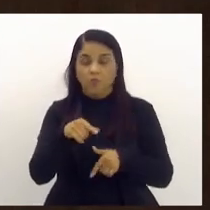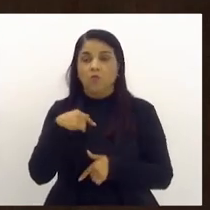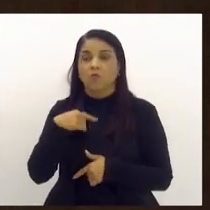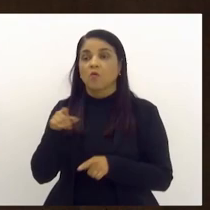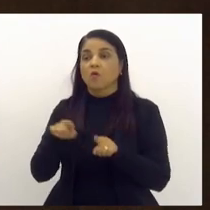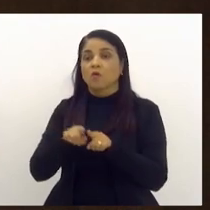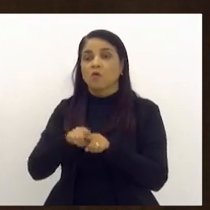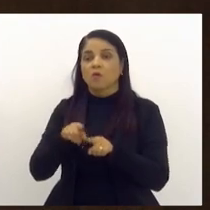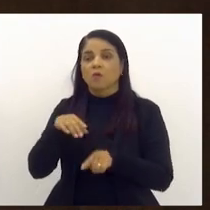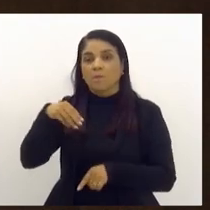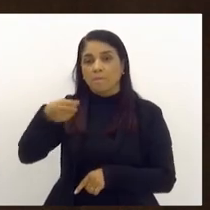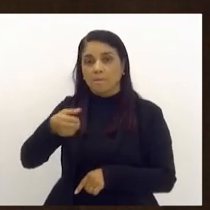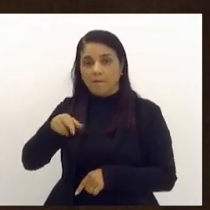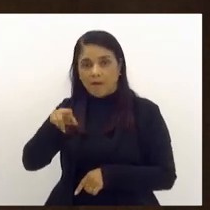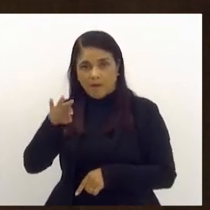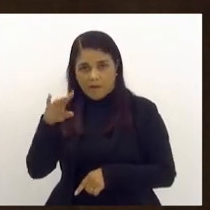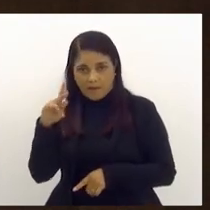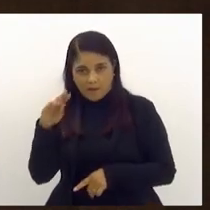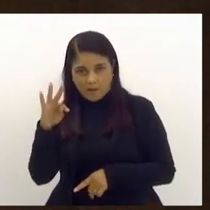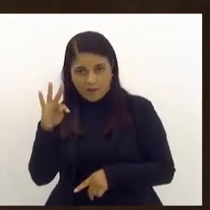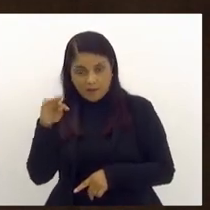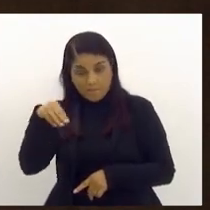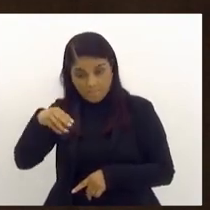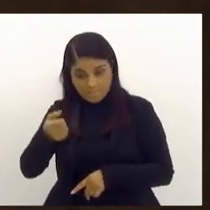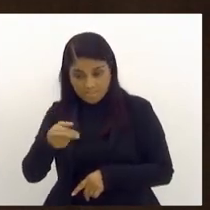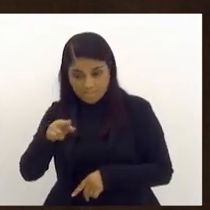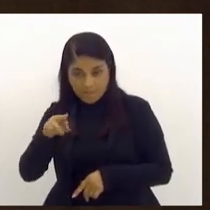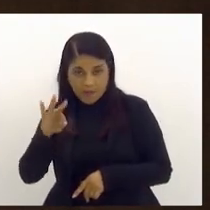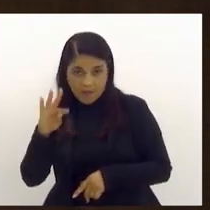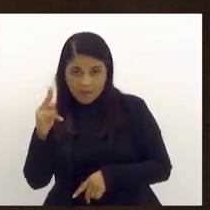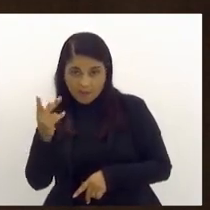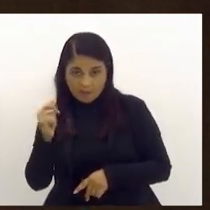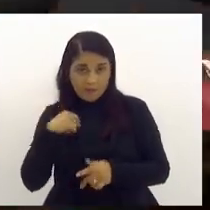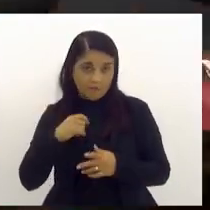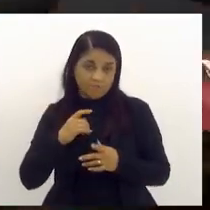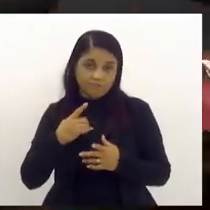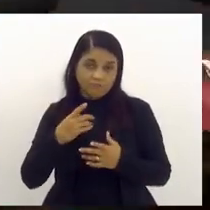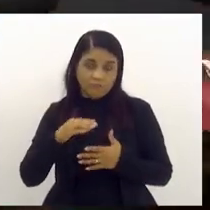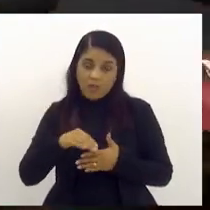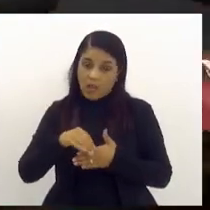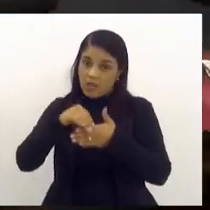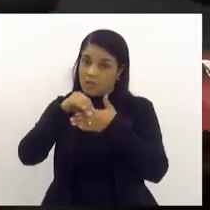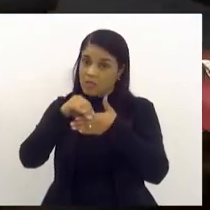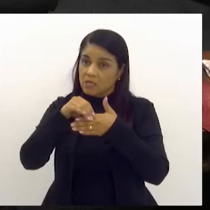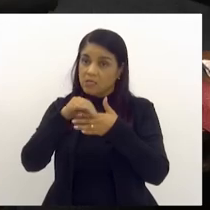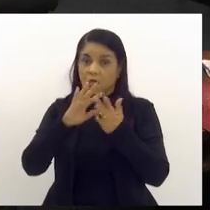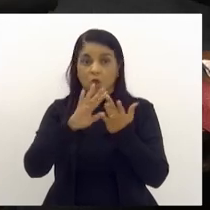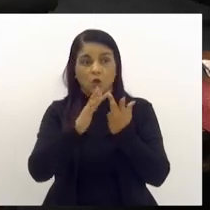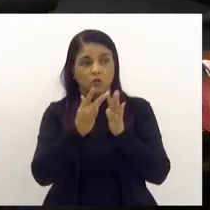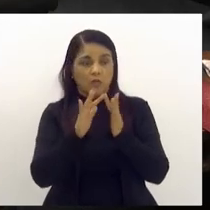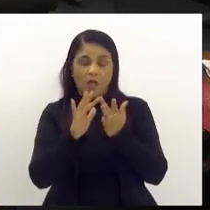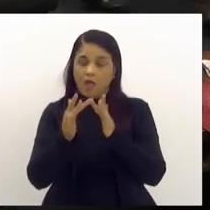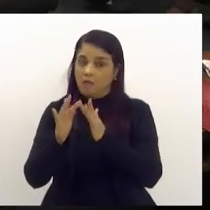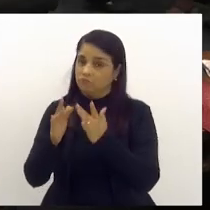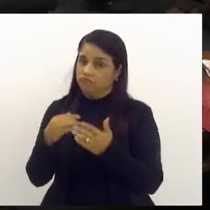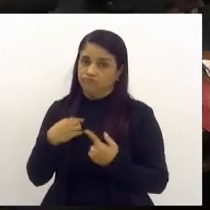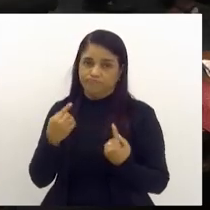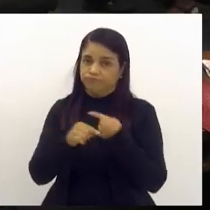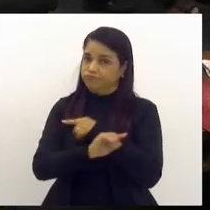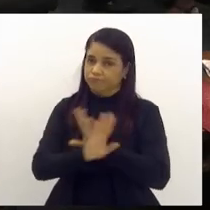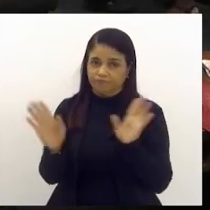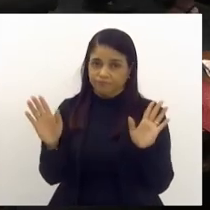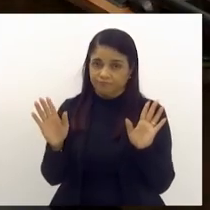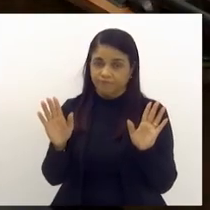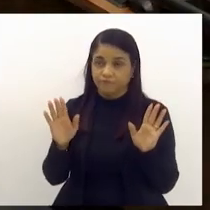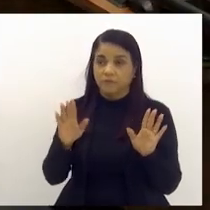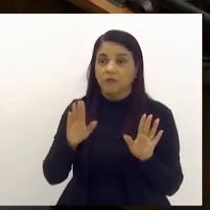seja dita. Então, foi o senhor precisa dizer que não fez o contato com os líderes partidários. Não, eu fiz contato com os líderes. Jorge,